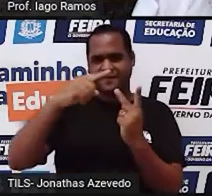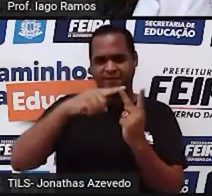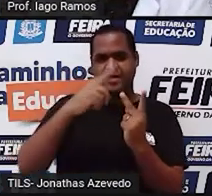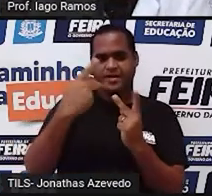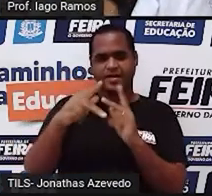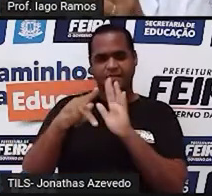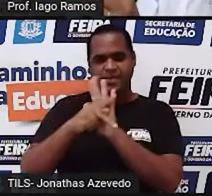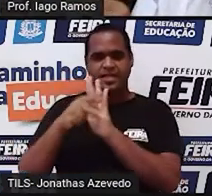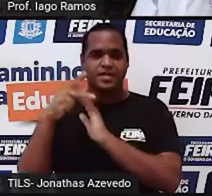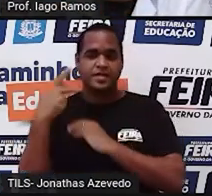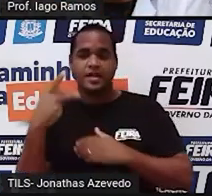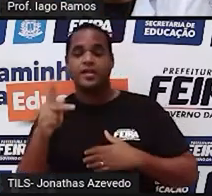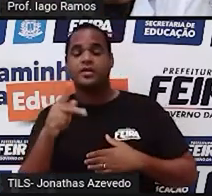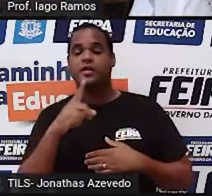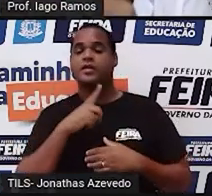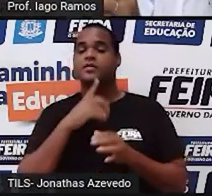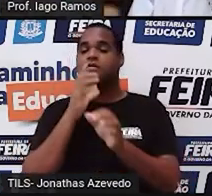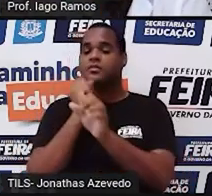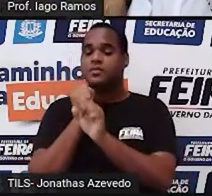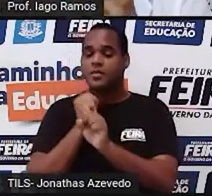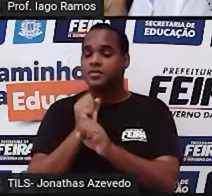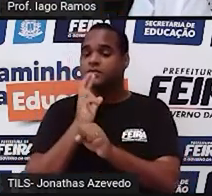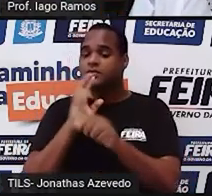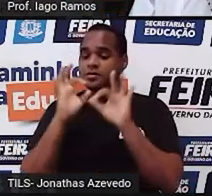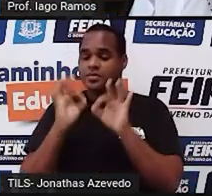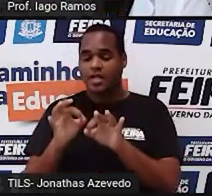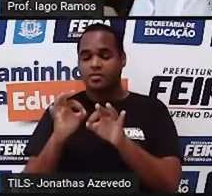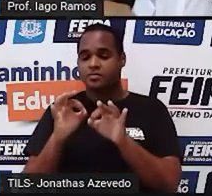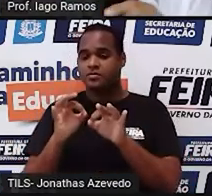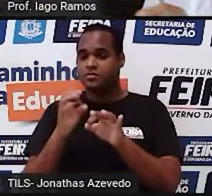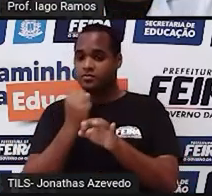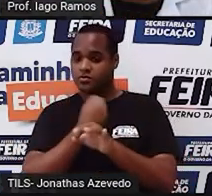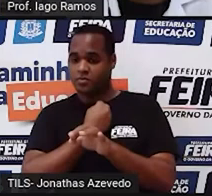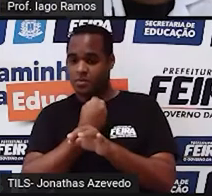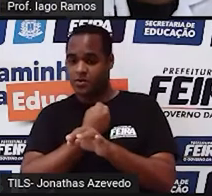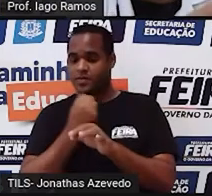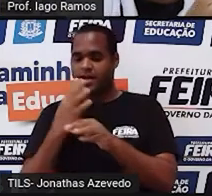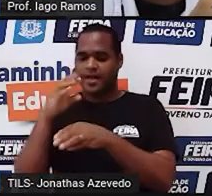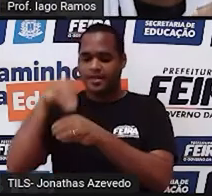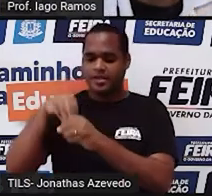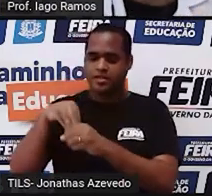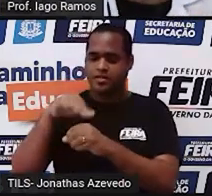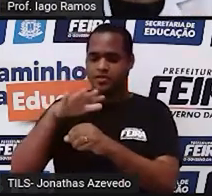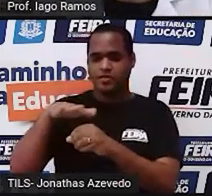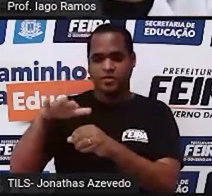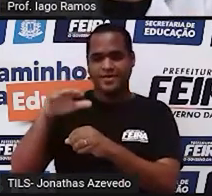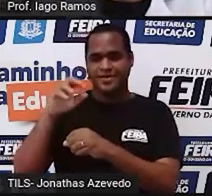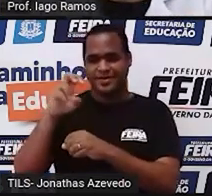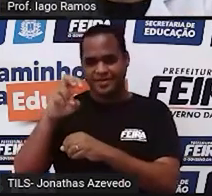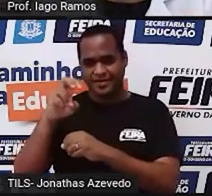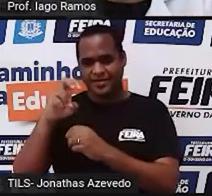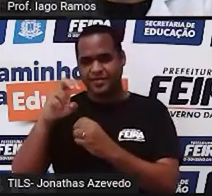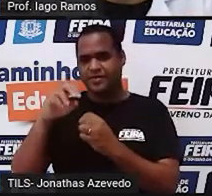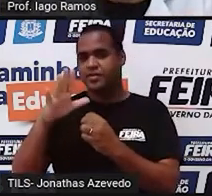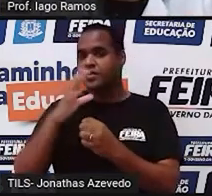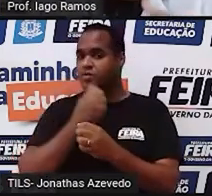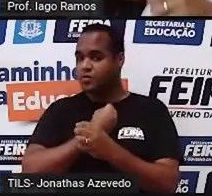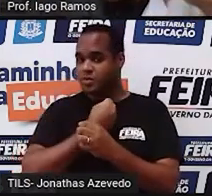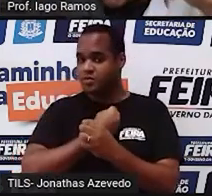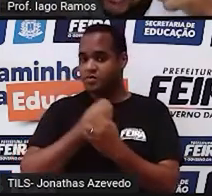mesmo o resultado seja um número e tá dentro do símbolo Zinho da raiz